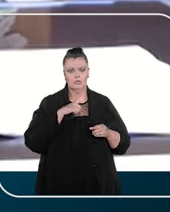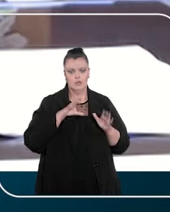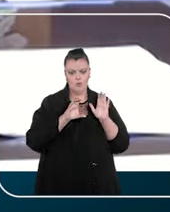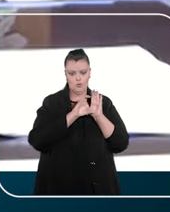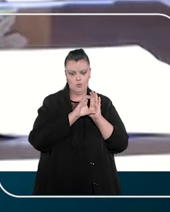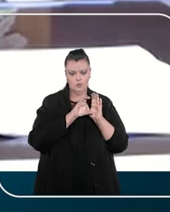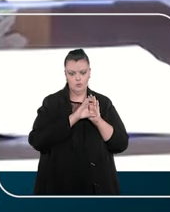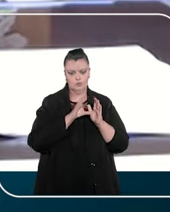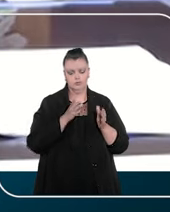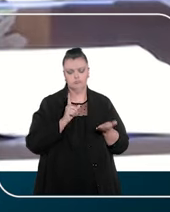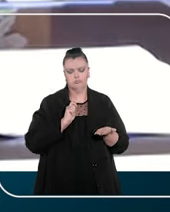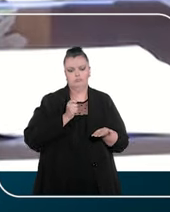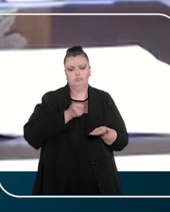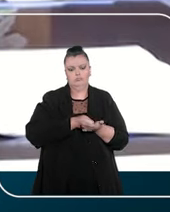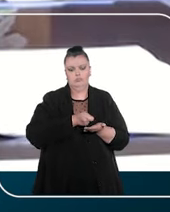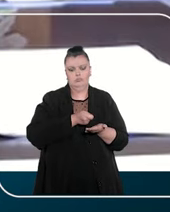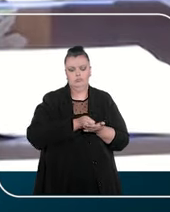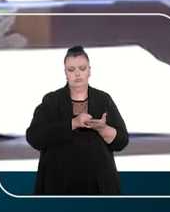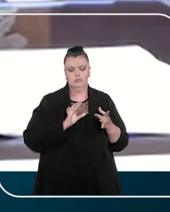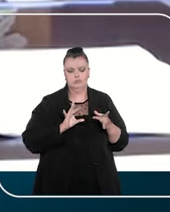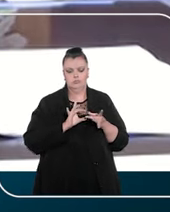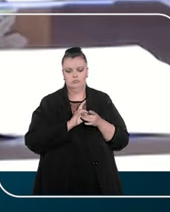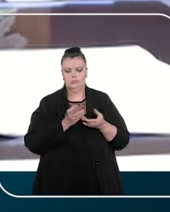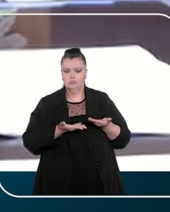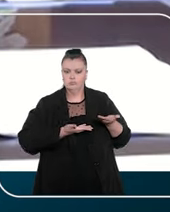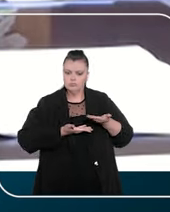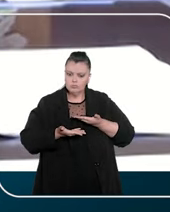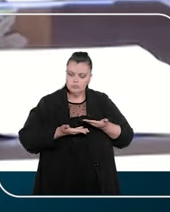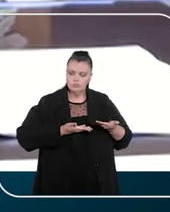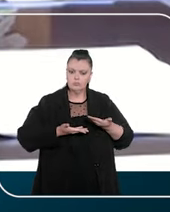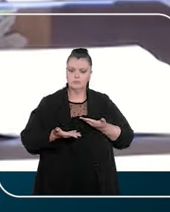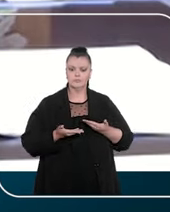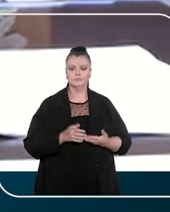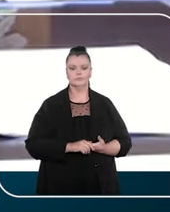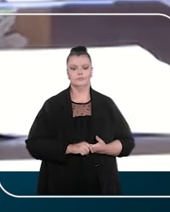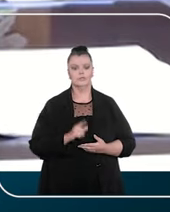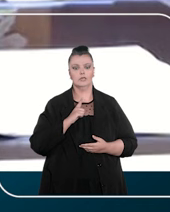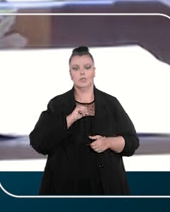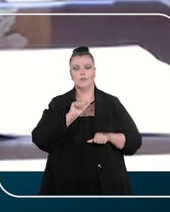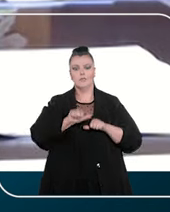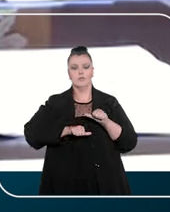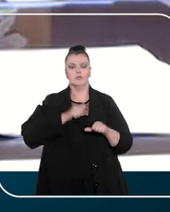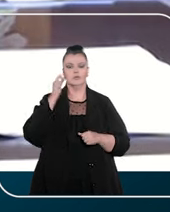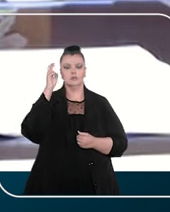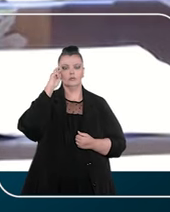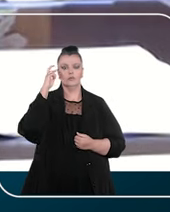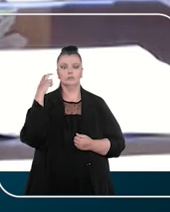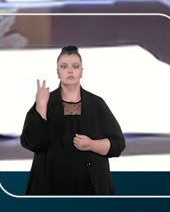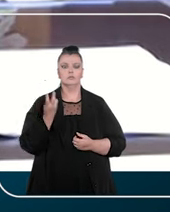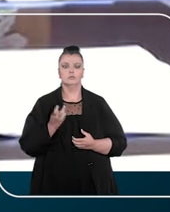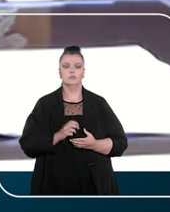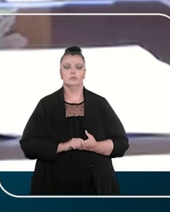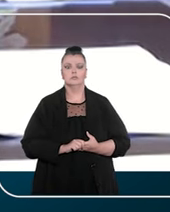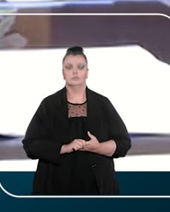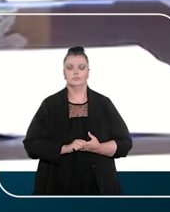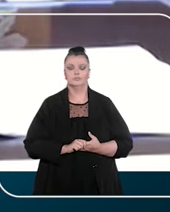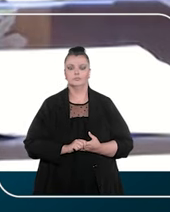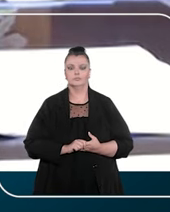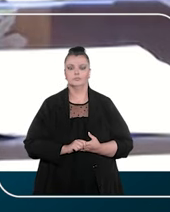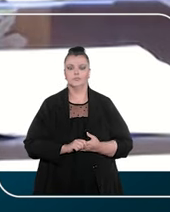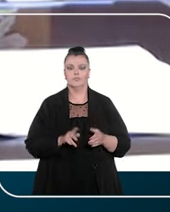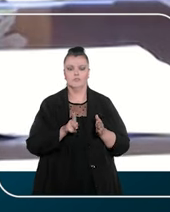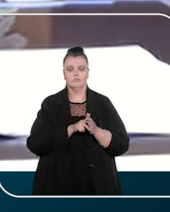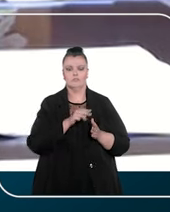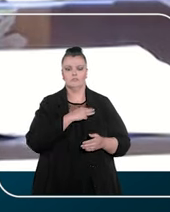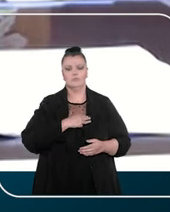a obrigatoriedade da conciliação, da mediação. Isso é uma mudança cultural, a que fez menção o ministro Rogério